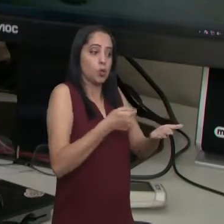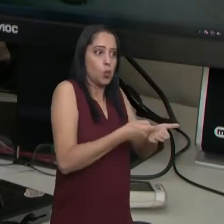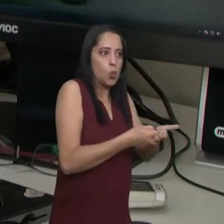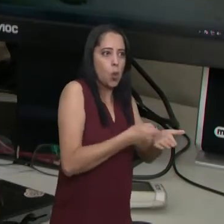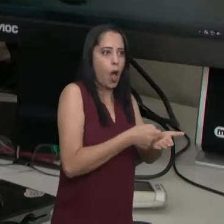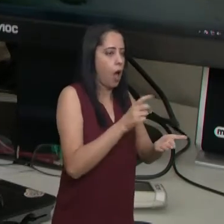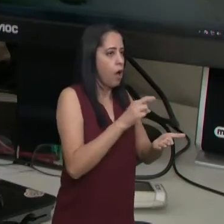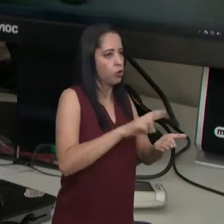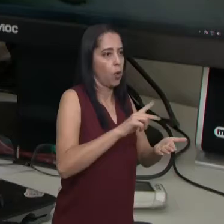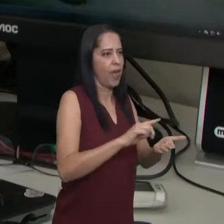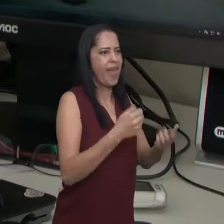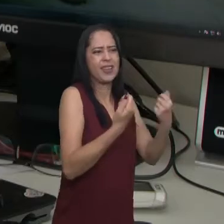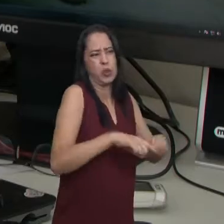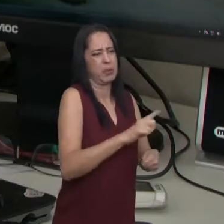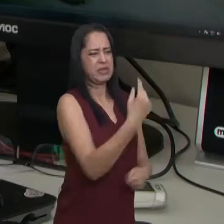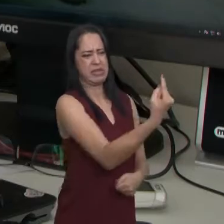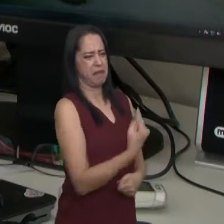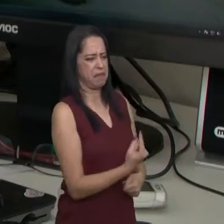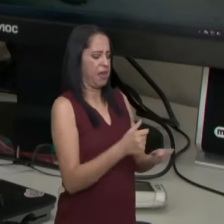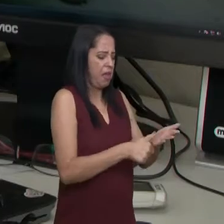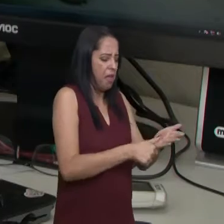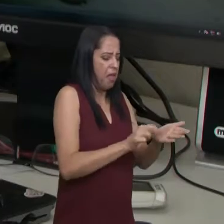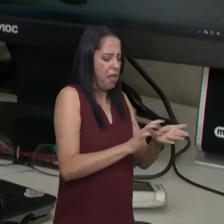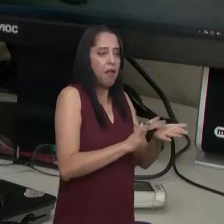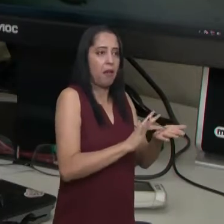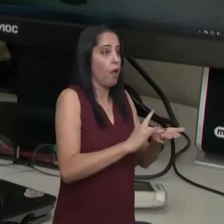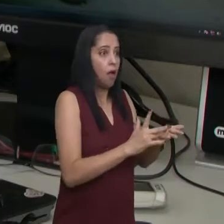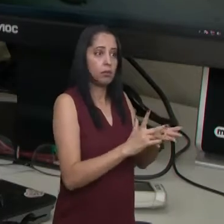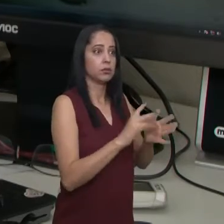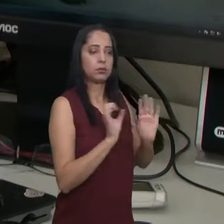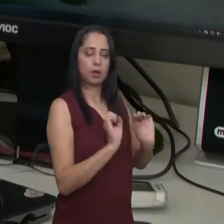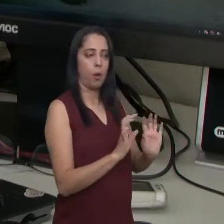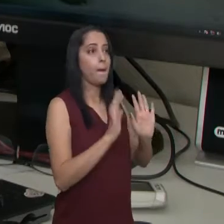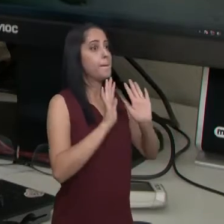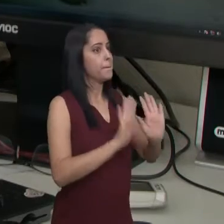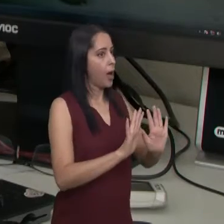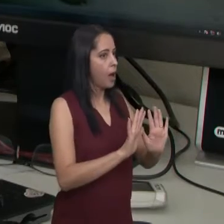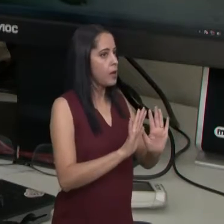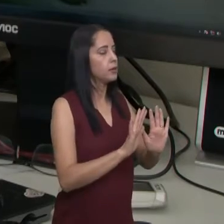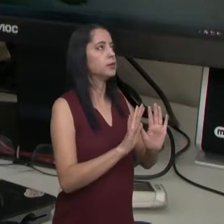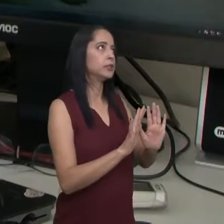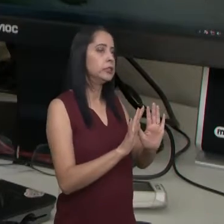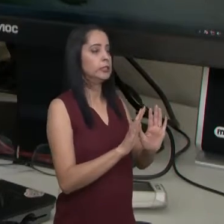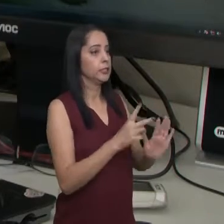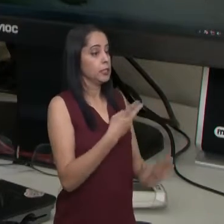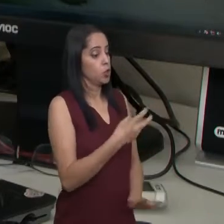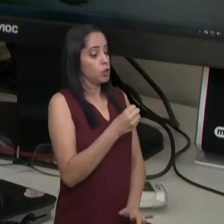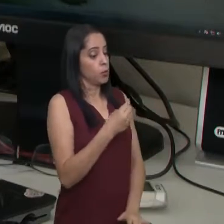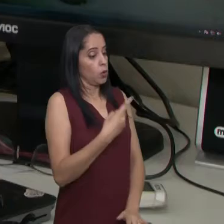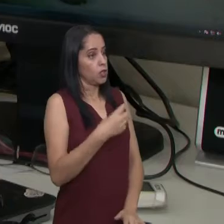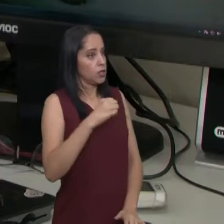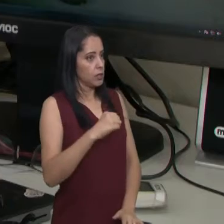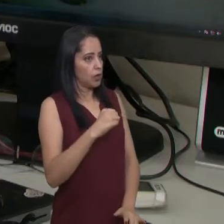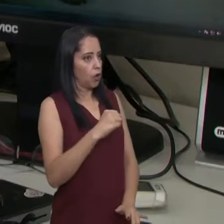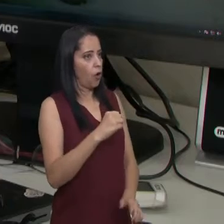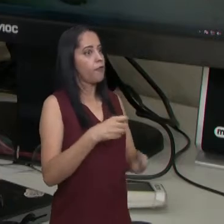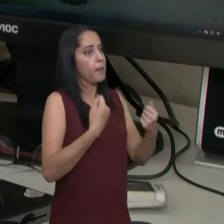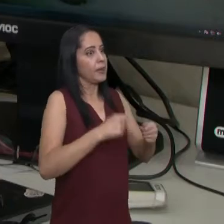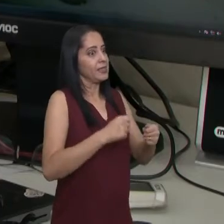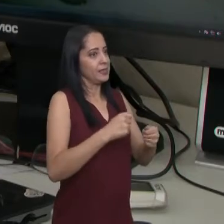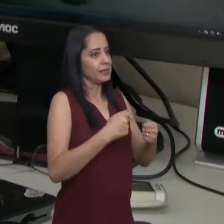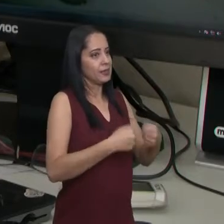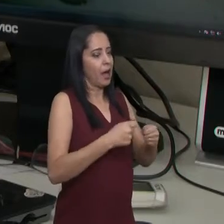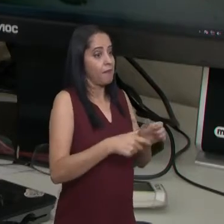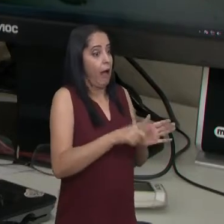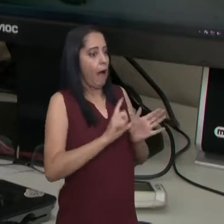obrigatória, não precisa vir para fazer a biometria. Só que o comparecimento na revisão de 2019 era obrigatório. Então, o